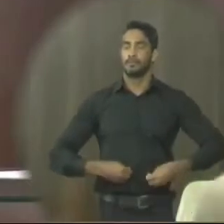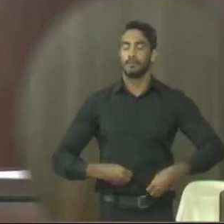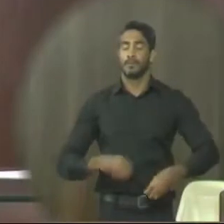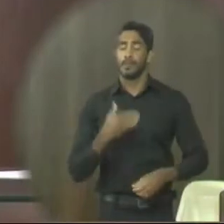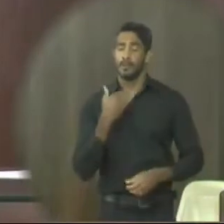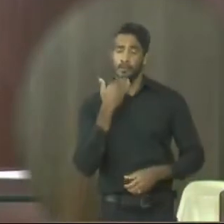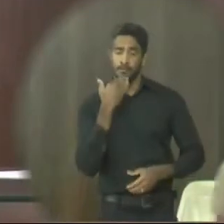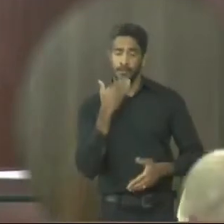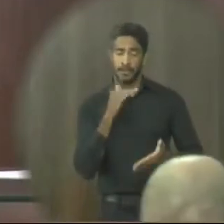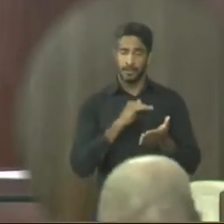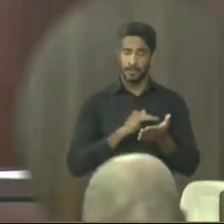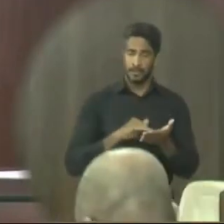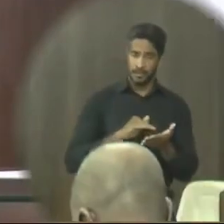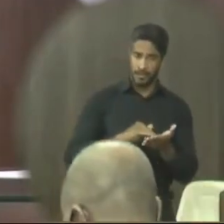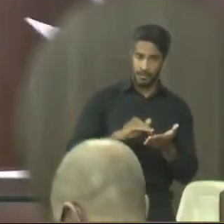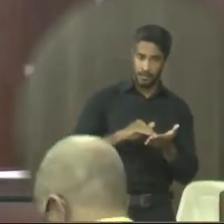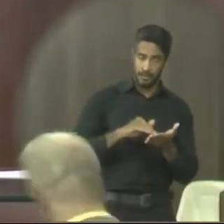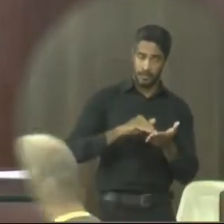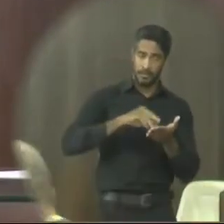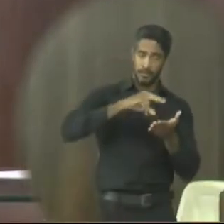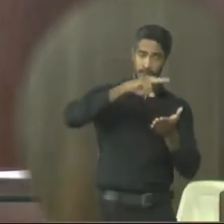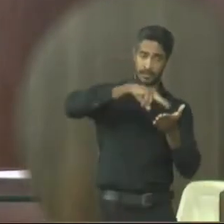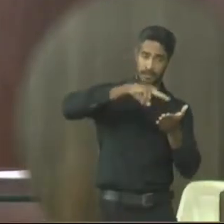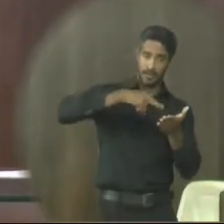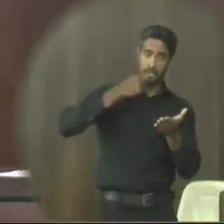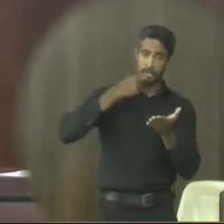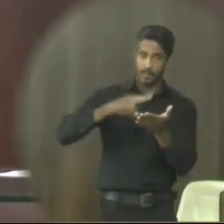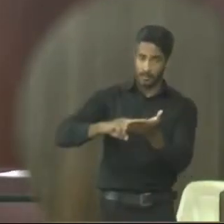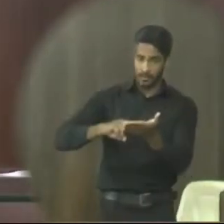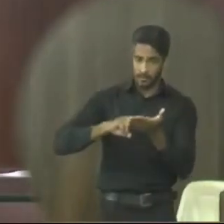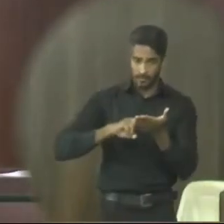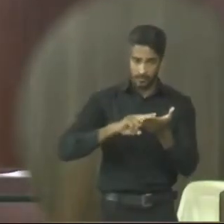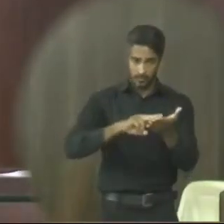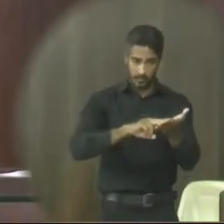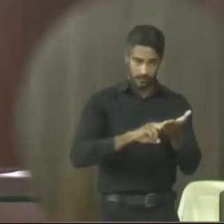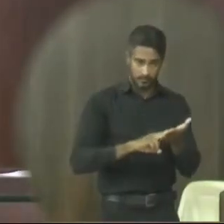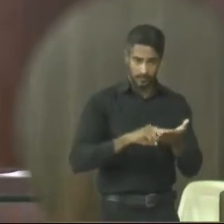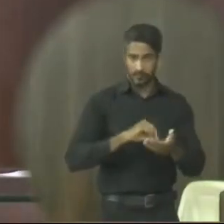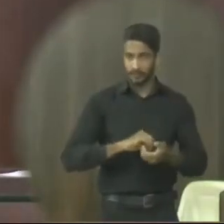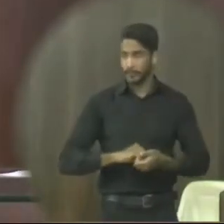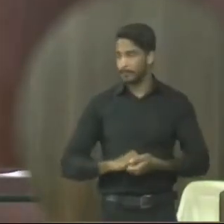Solicito ao senhor secretário que faça a leitura das correspondências.